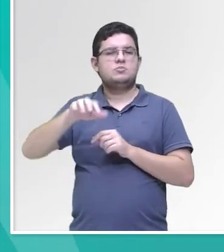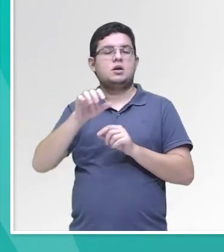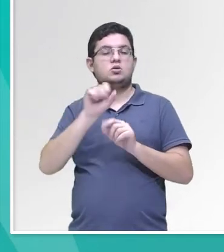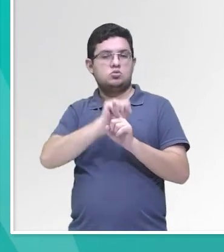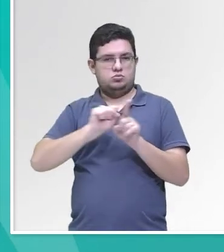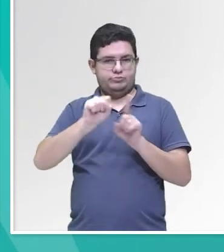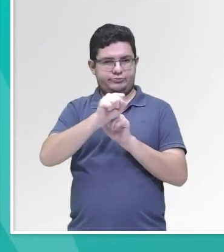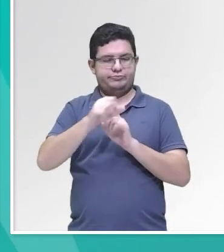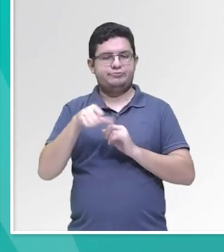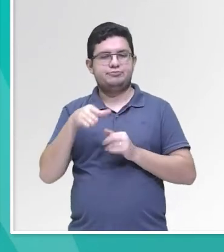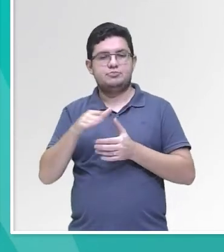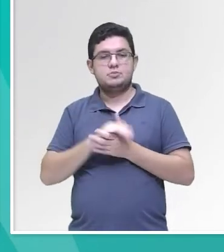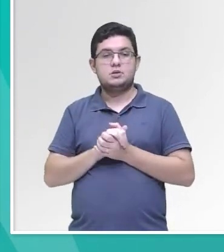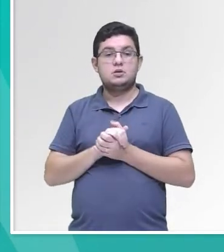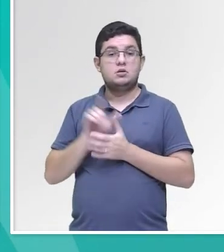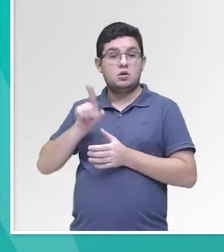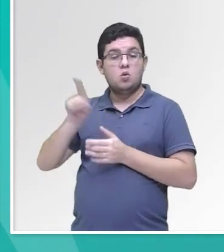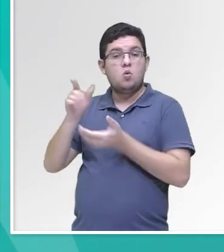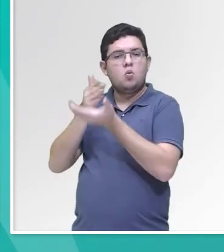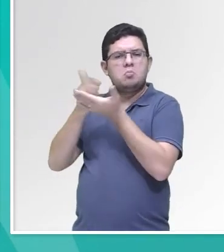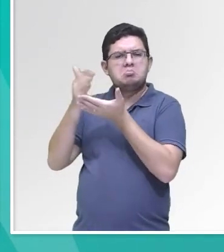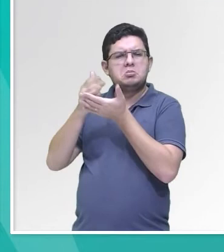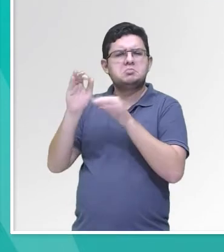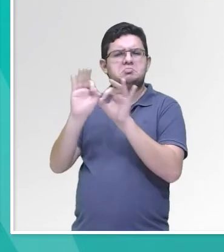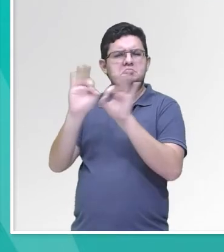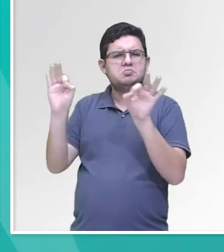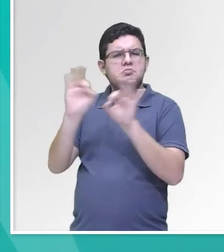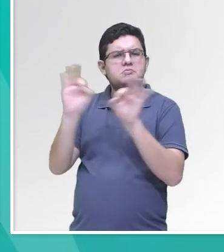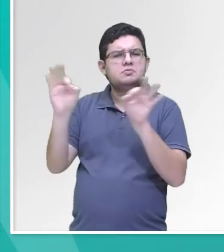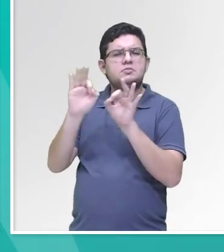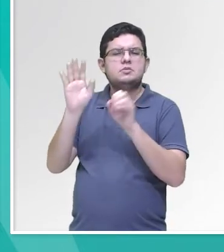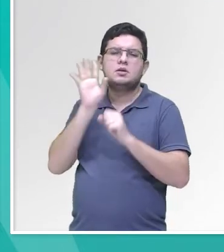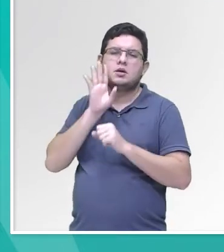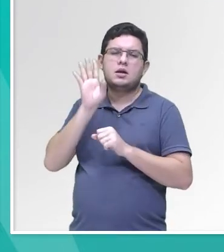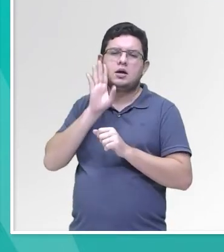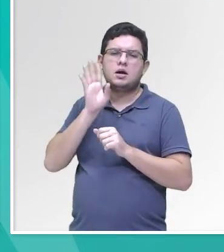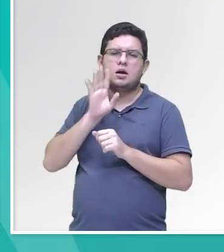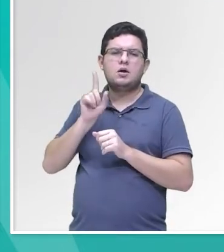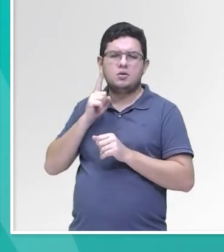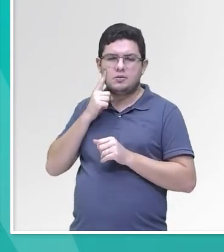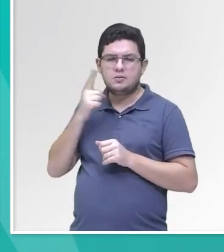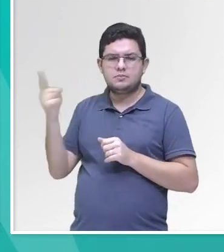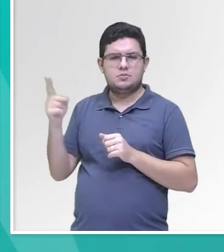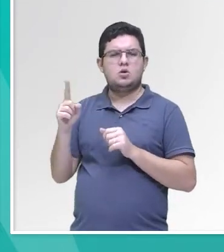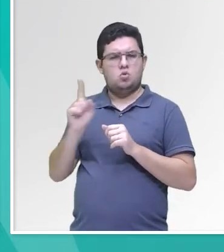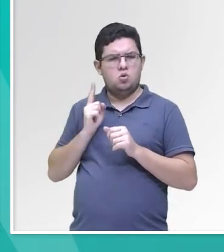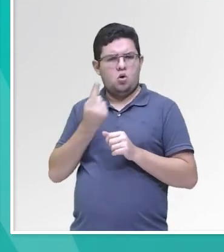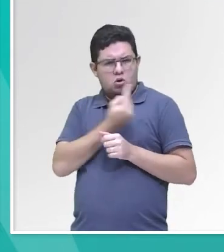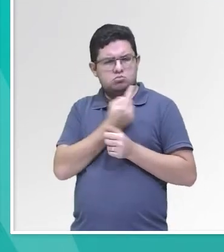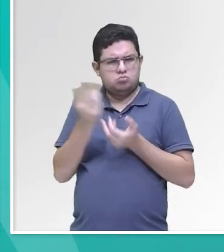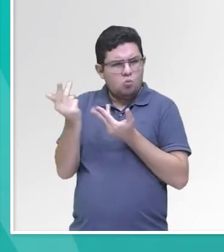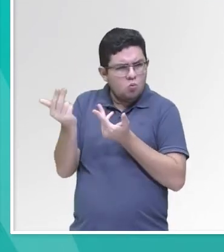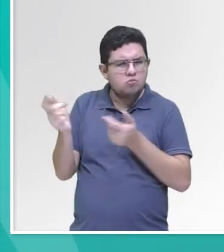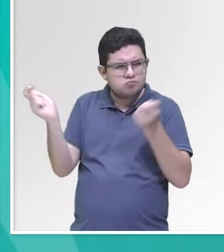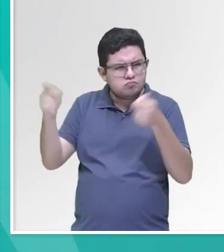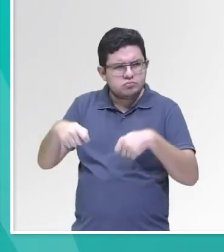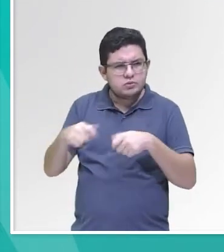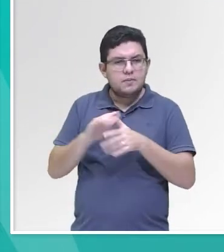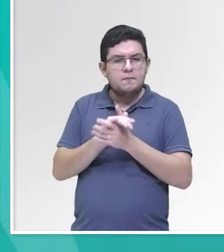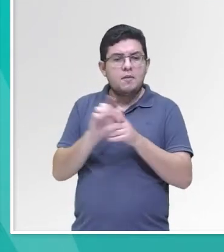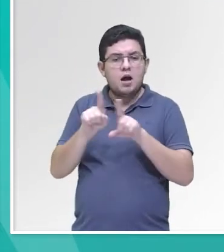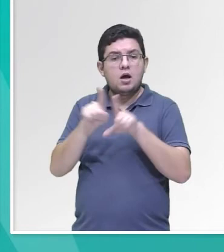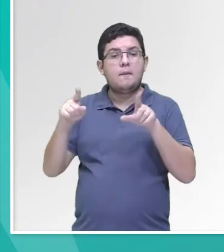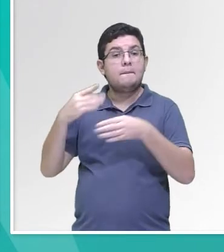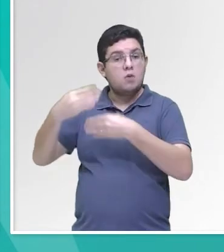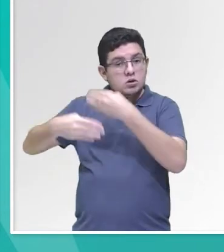parágrafo de introdução bacana, legal. E a gente pode conseguir alcançar isso aqui sim também, mas todo o processo de